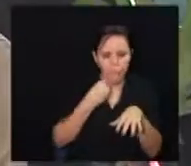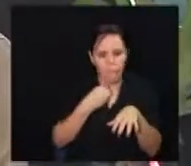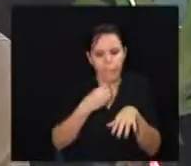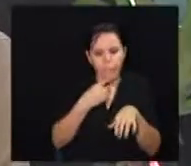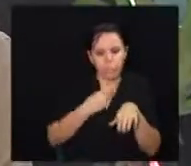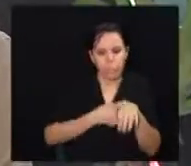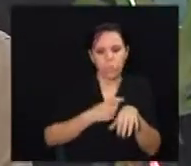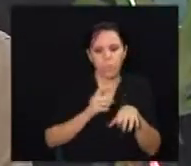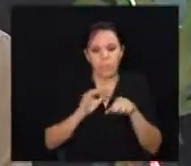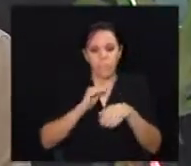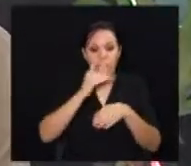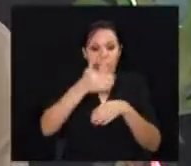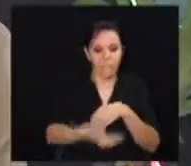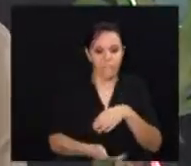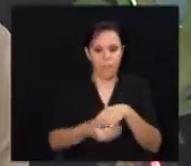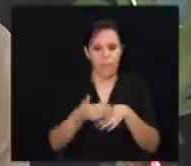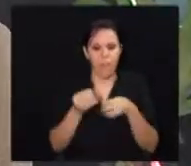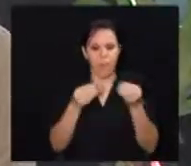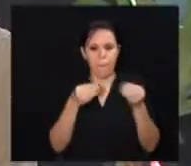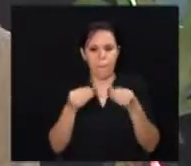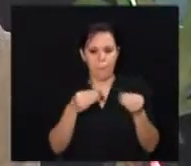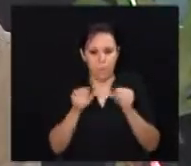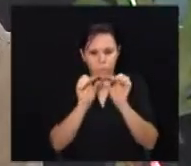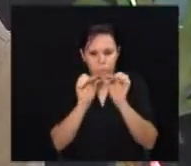dela, você vai